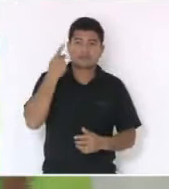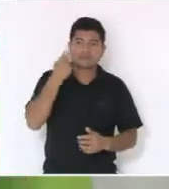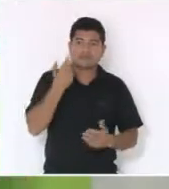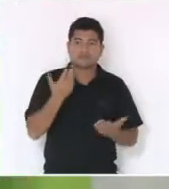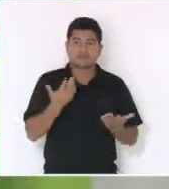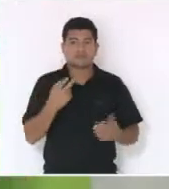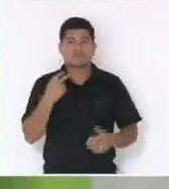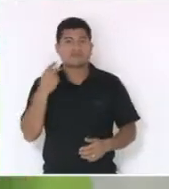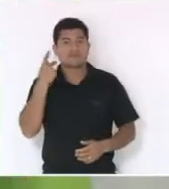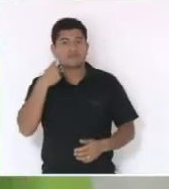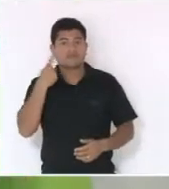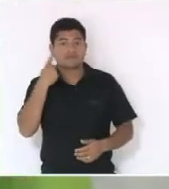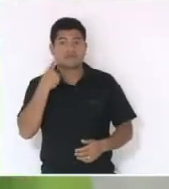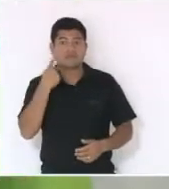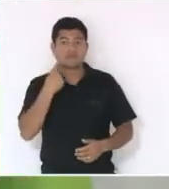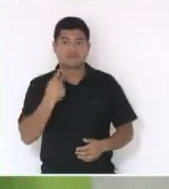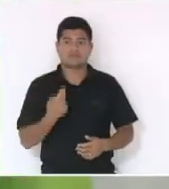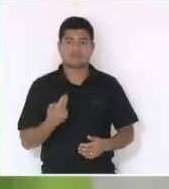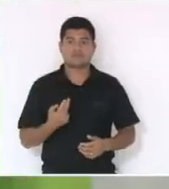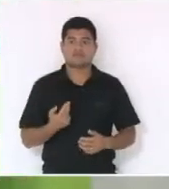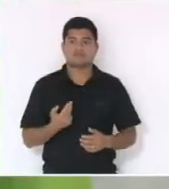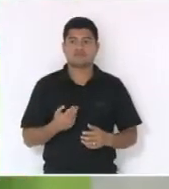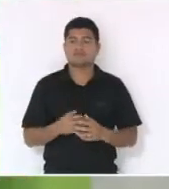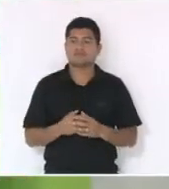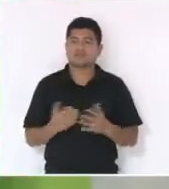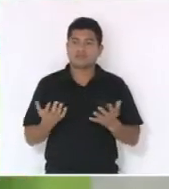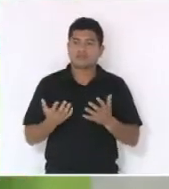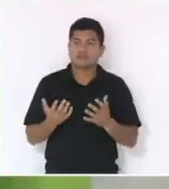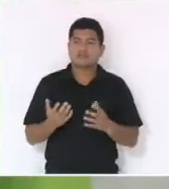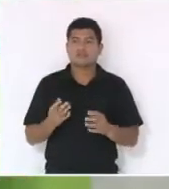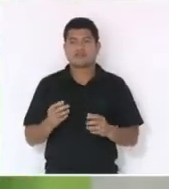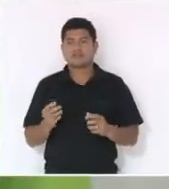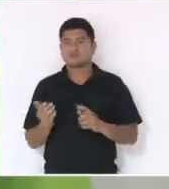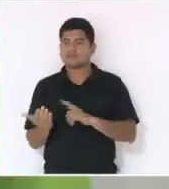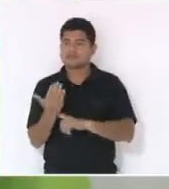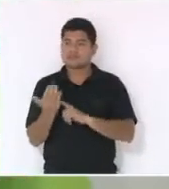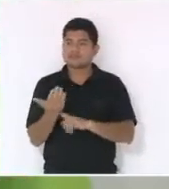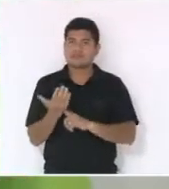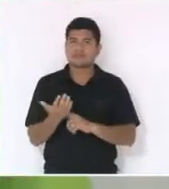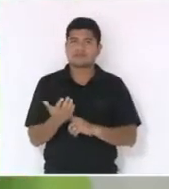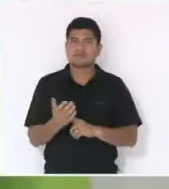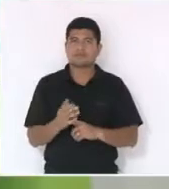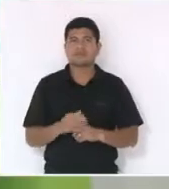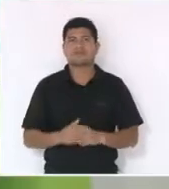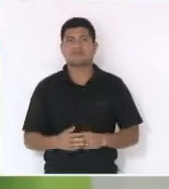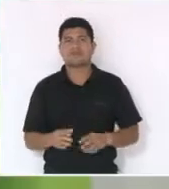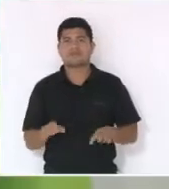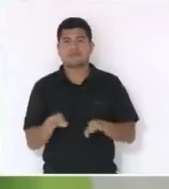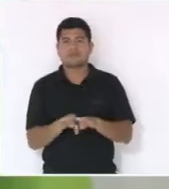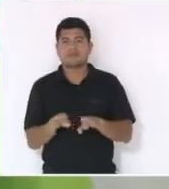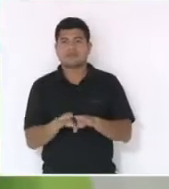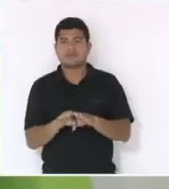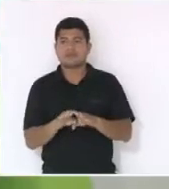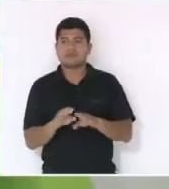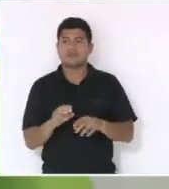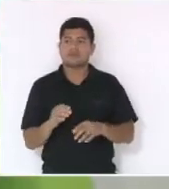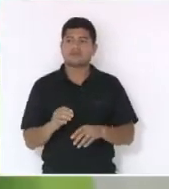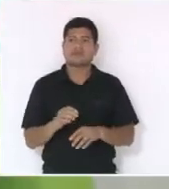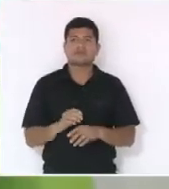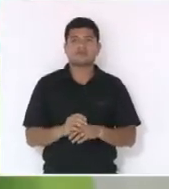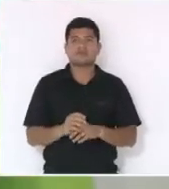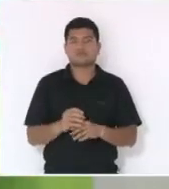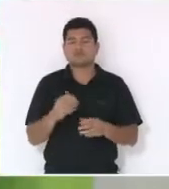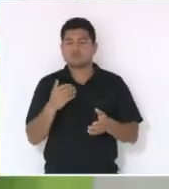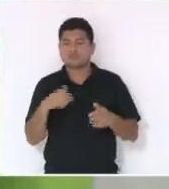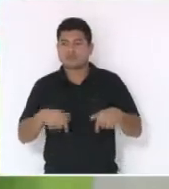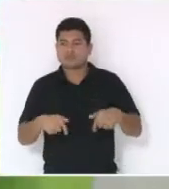vereador, tentando resolver, e as demandas estaduais procurando os deputados.